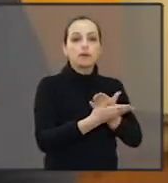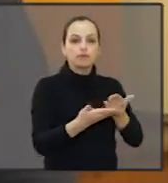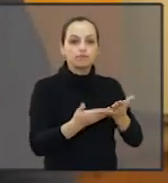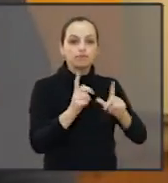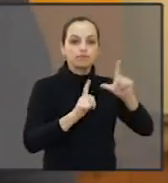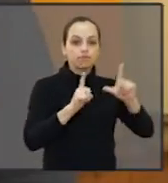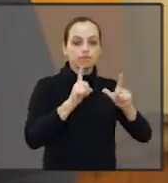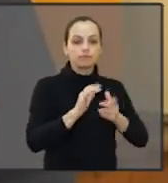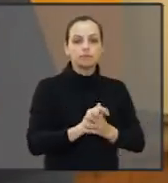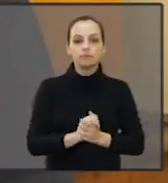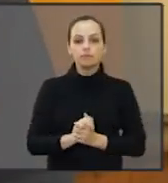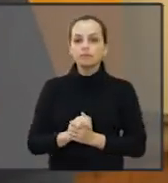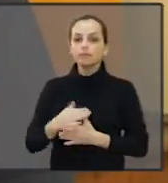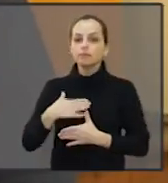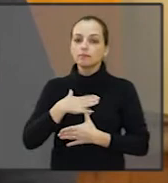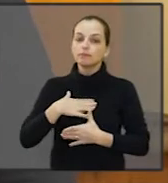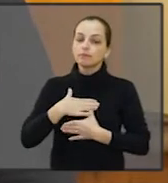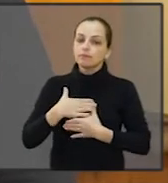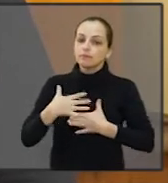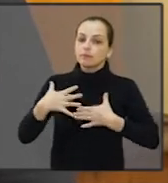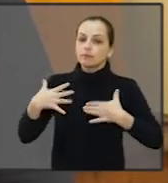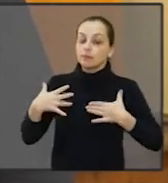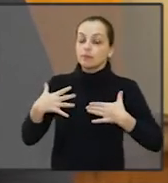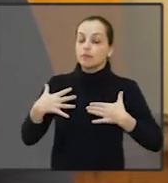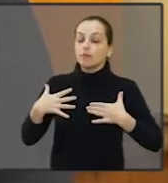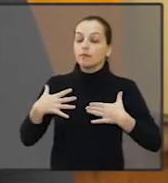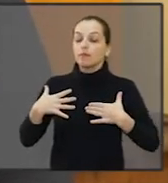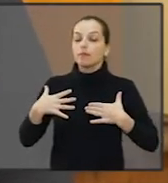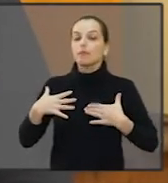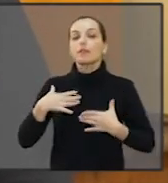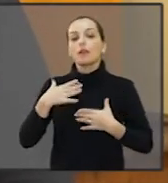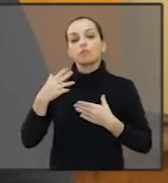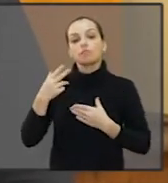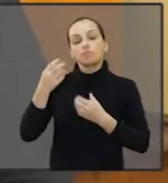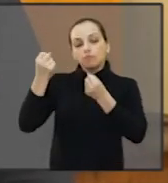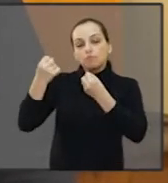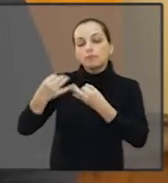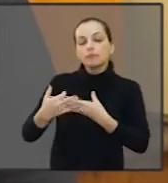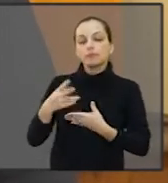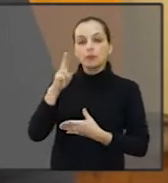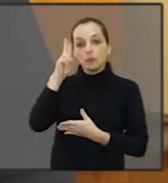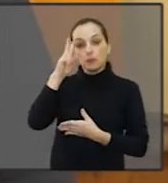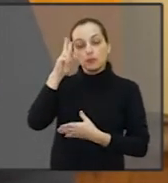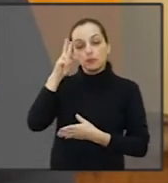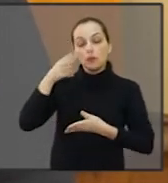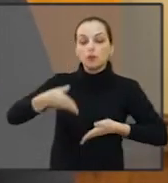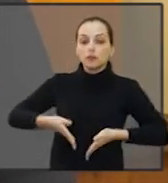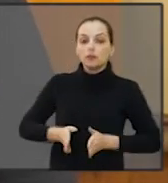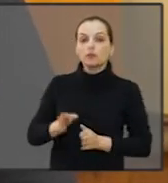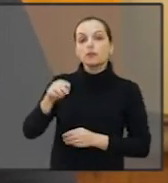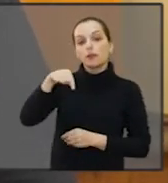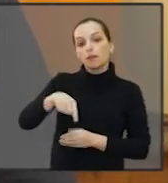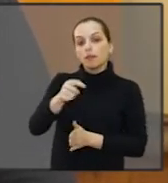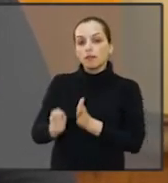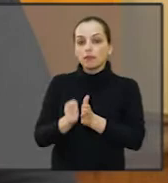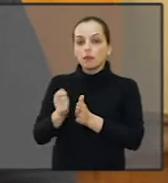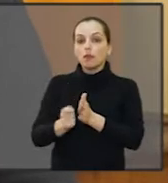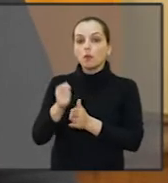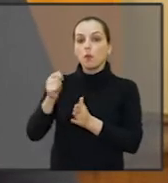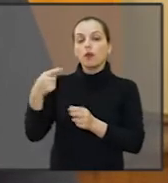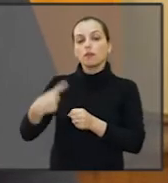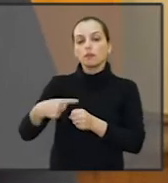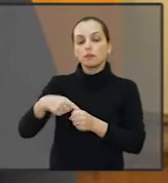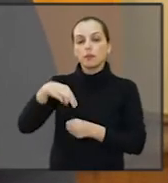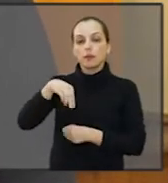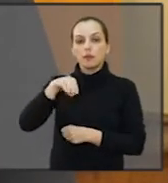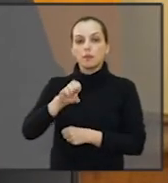amigos. Prazer é meu de estar aqui com vocês hoje, contando um pouquinho da minha história, né? Eu que nasci aqui em Araraquara, no bairro do